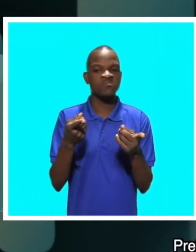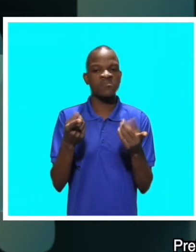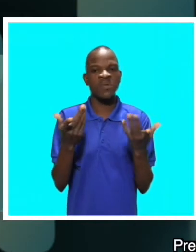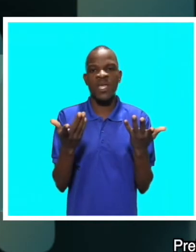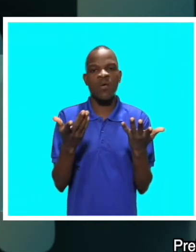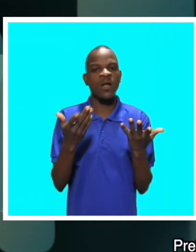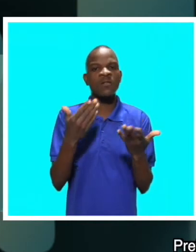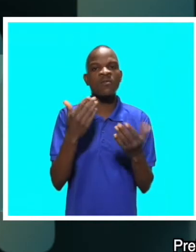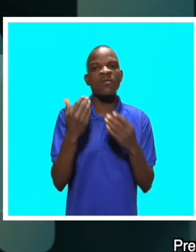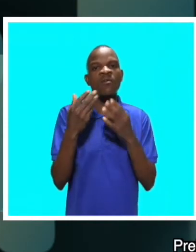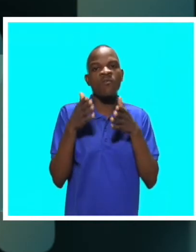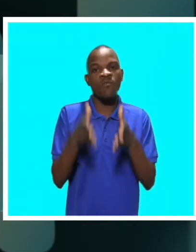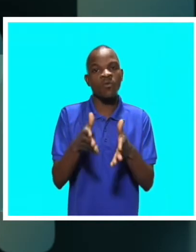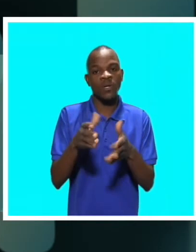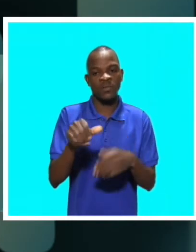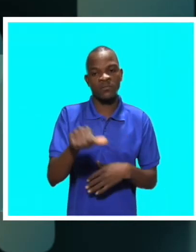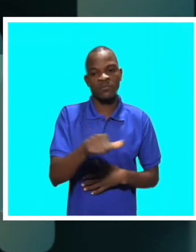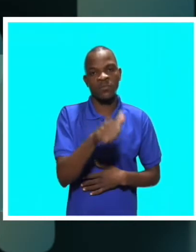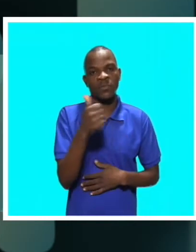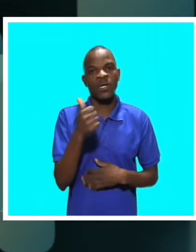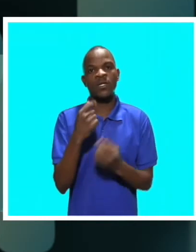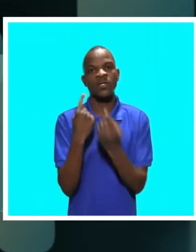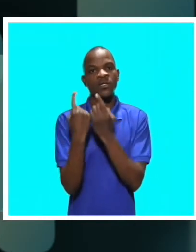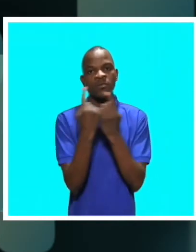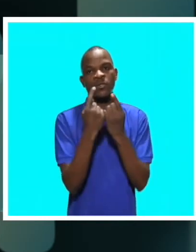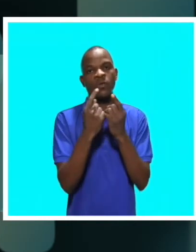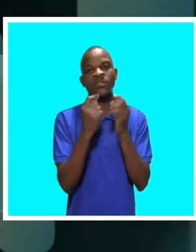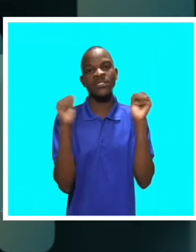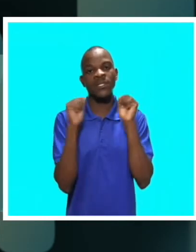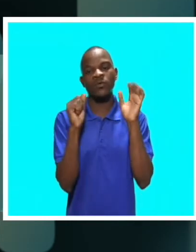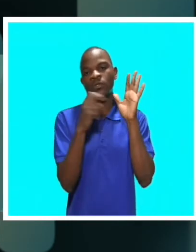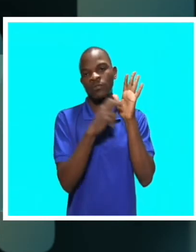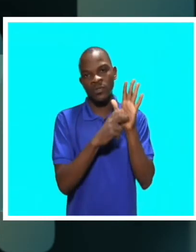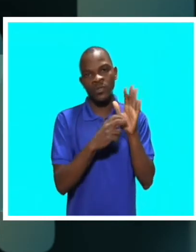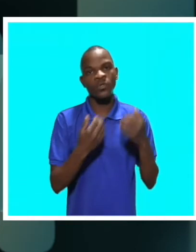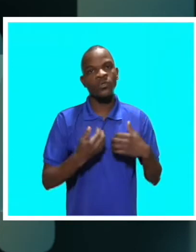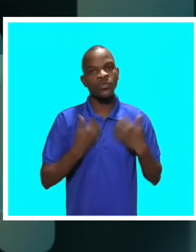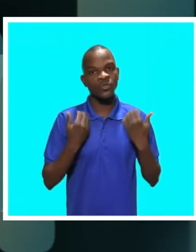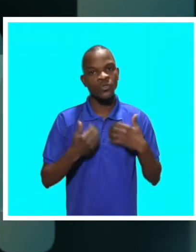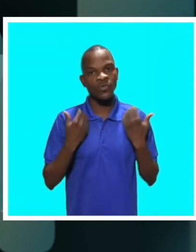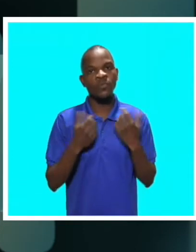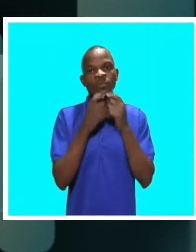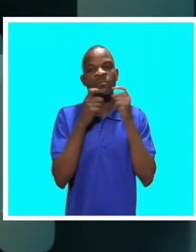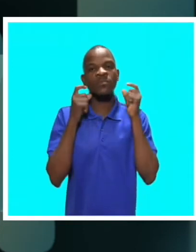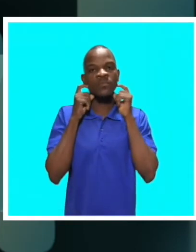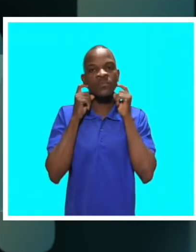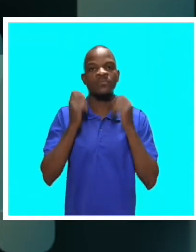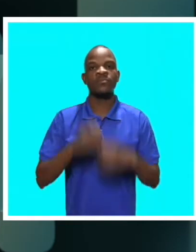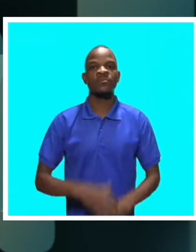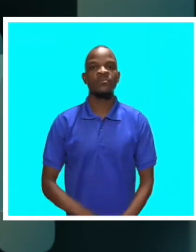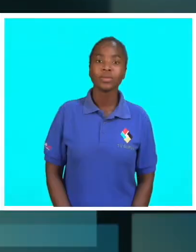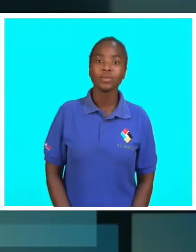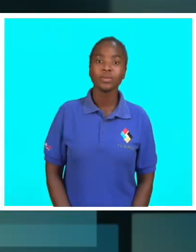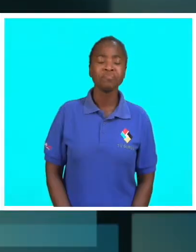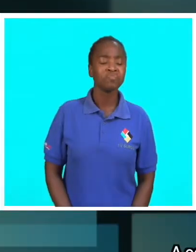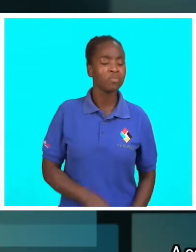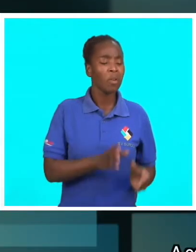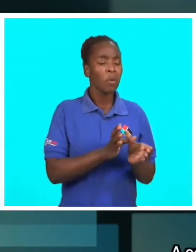papel mais ativo no âmbito da saúde sexual reprodutiva da juventude moçambucana.